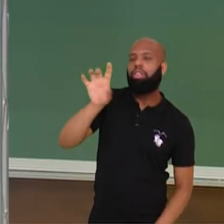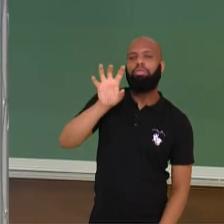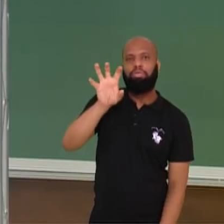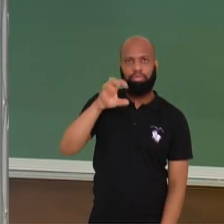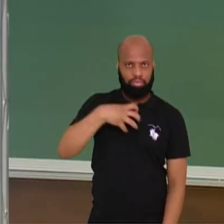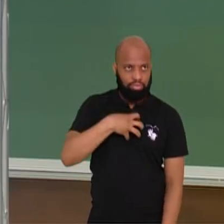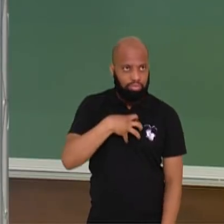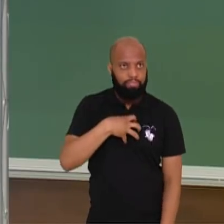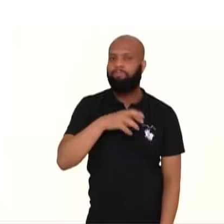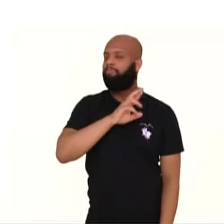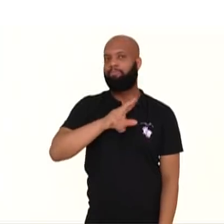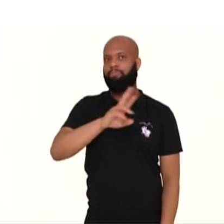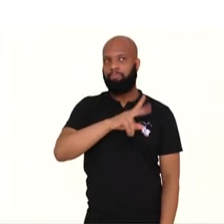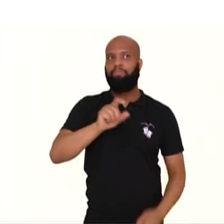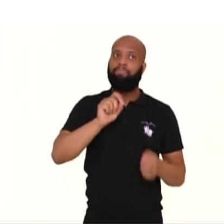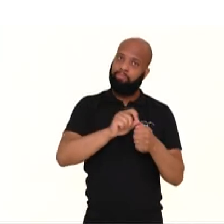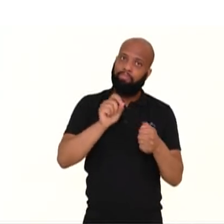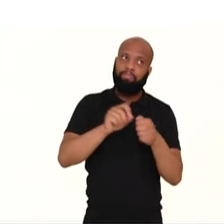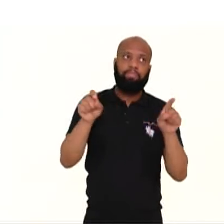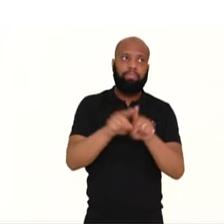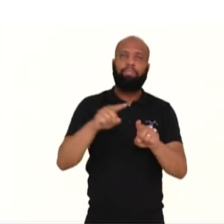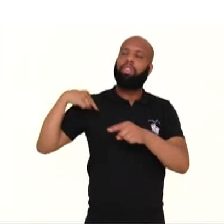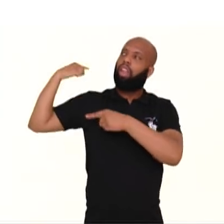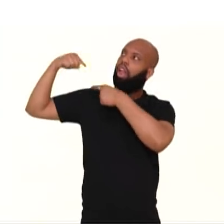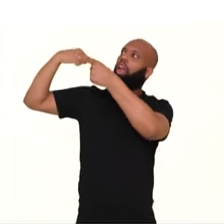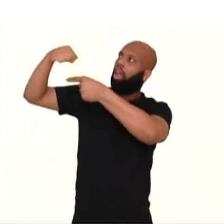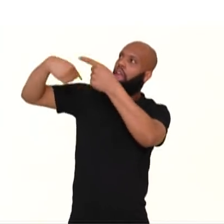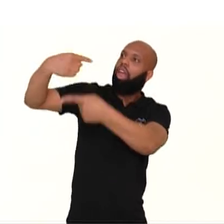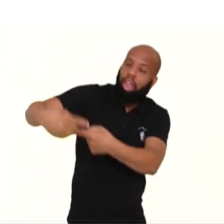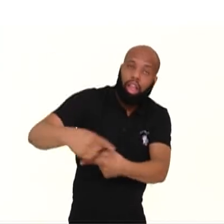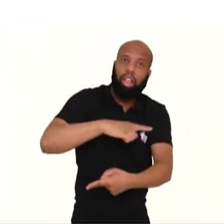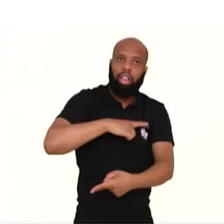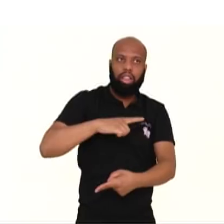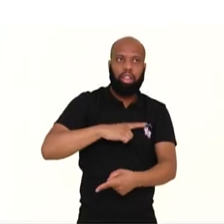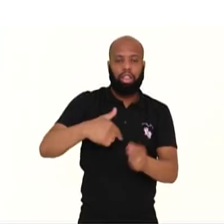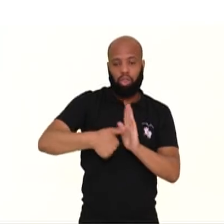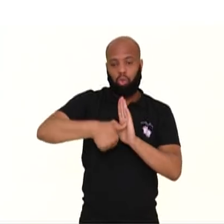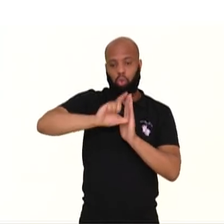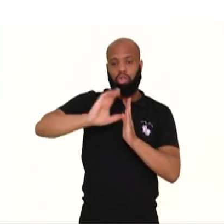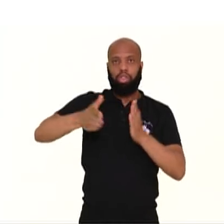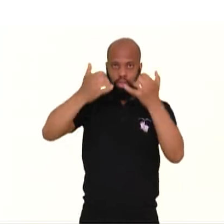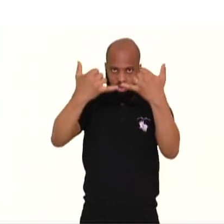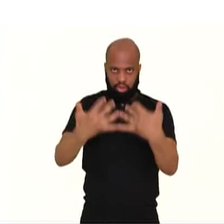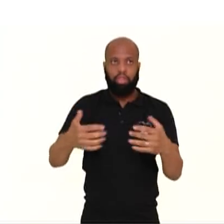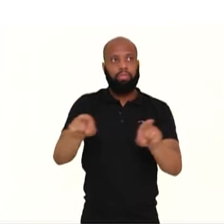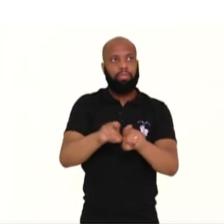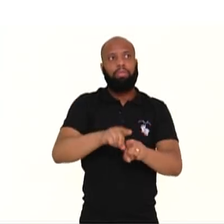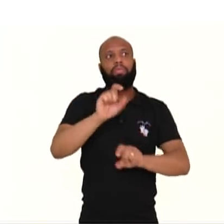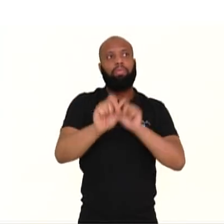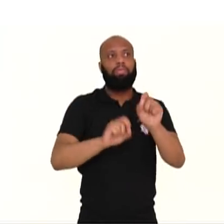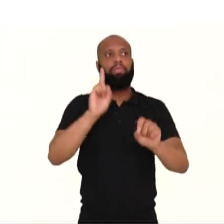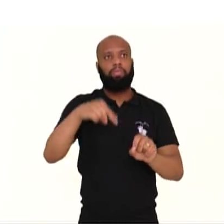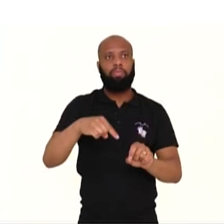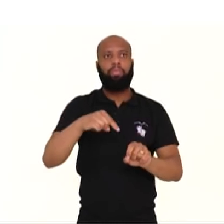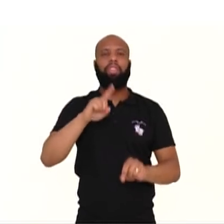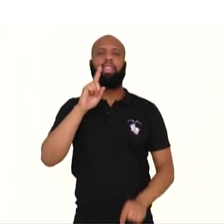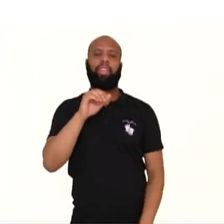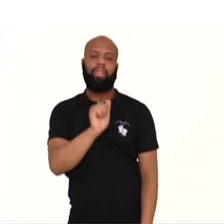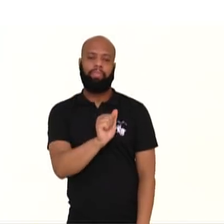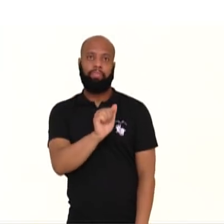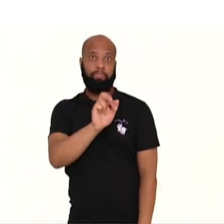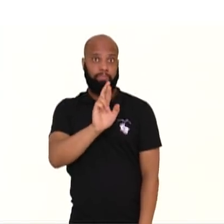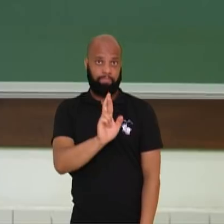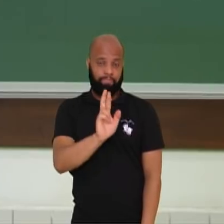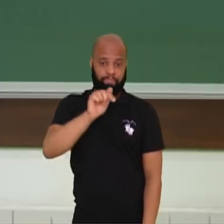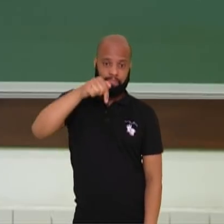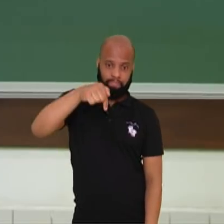quando vai desenhar Deus, fazê-lo dessa maneira. É uma herança que nós temos hoje, como o professor falou, né? Uma espécie de arquétipo. Essa